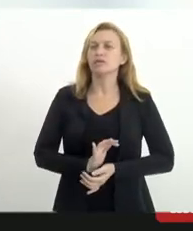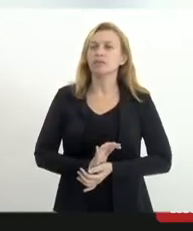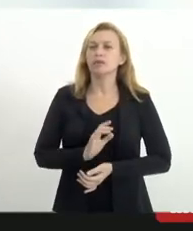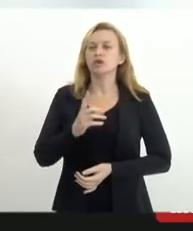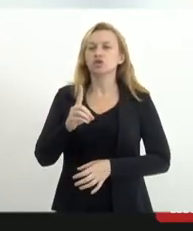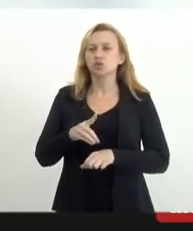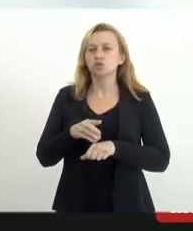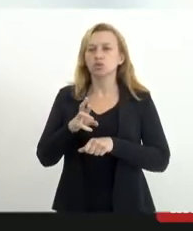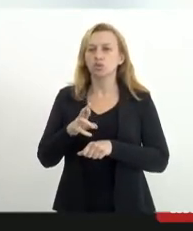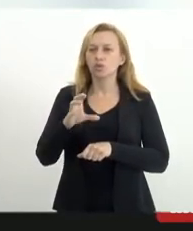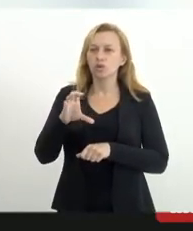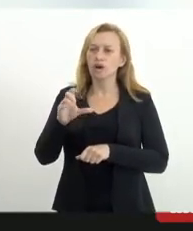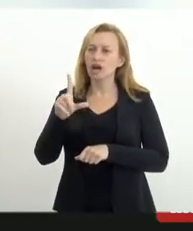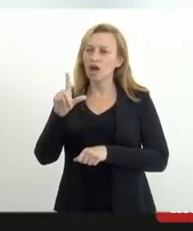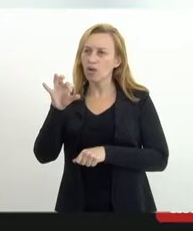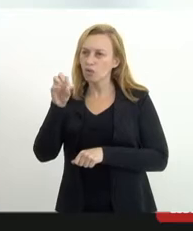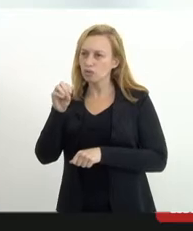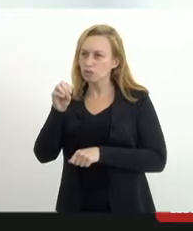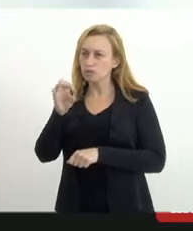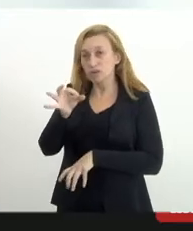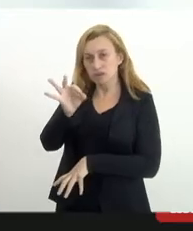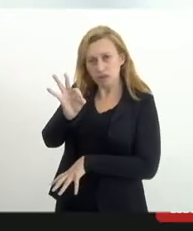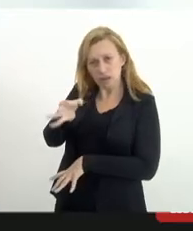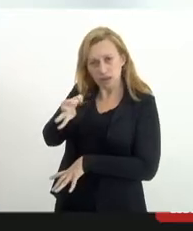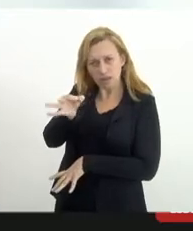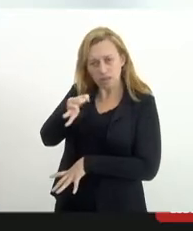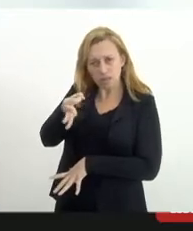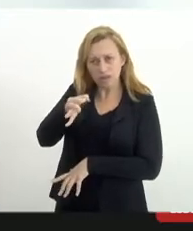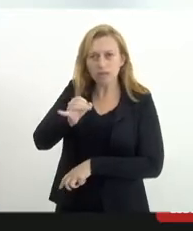porque possivelmente